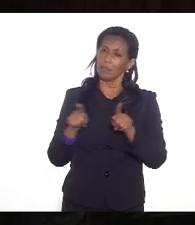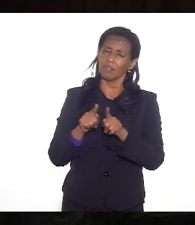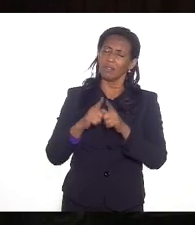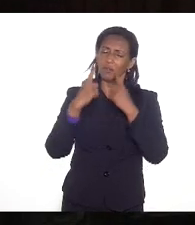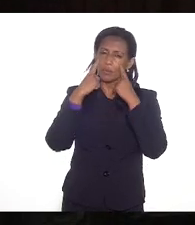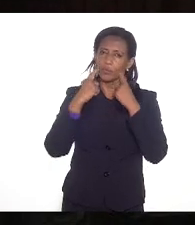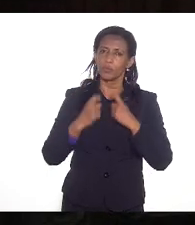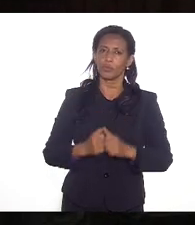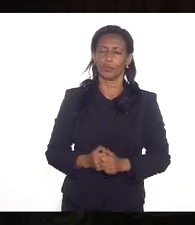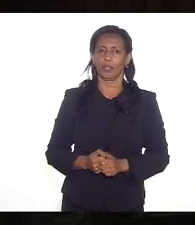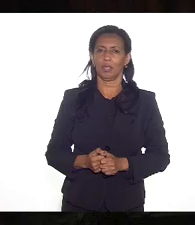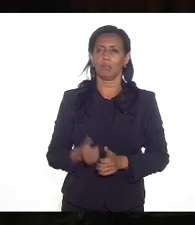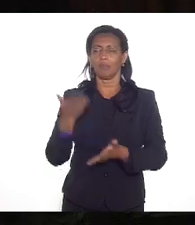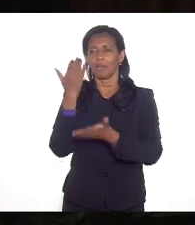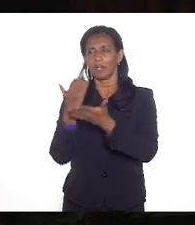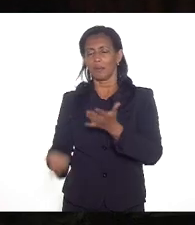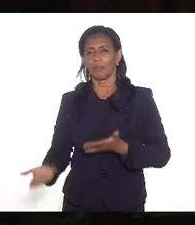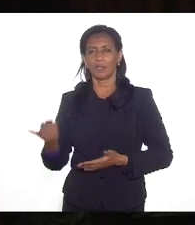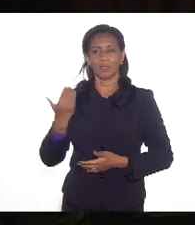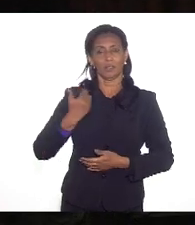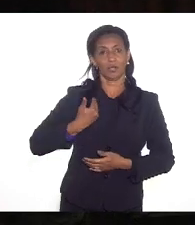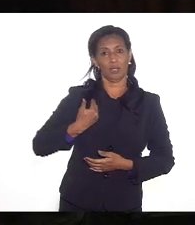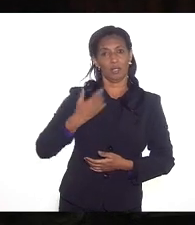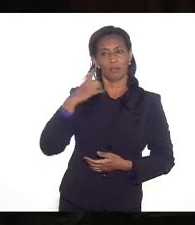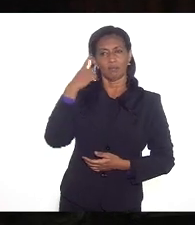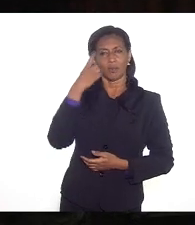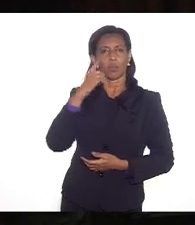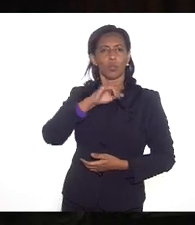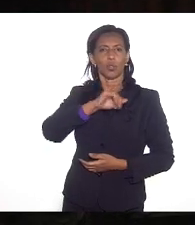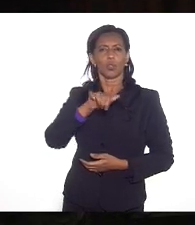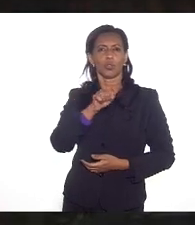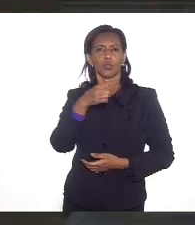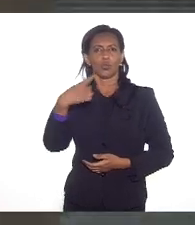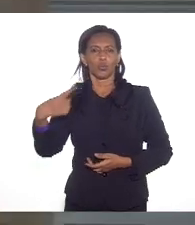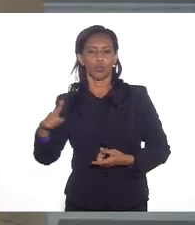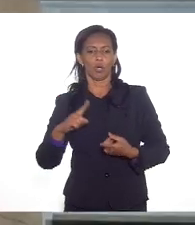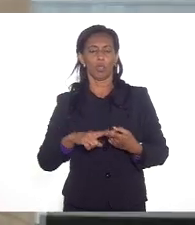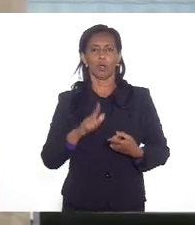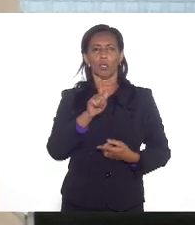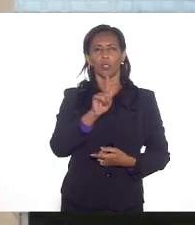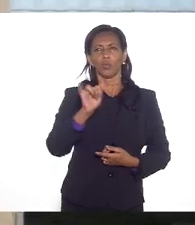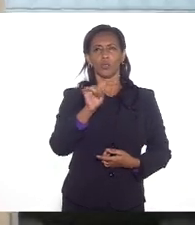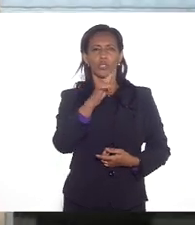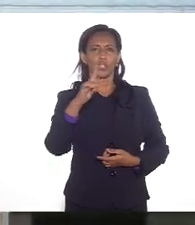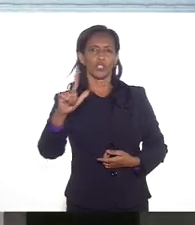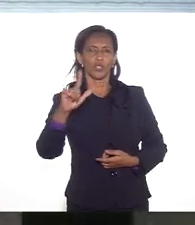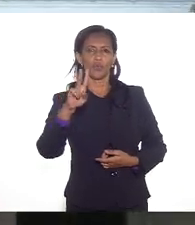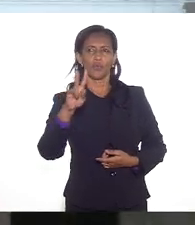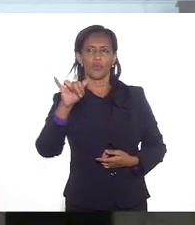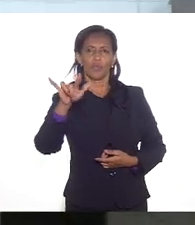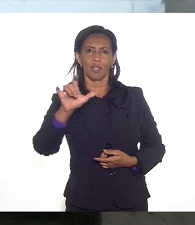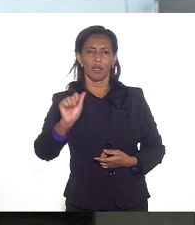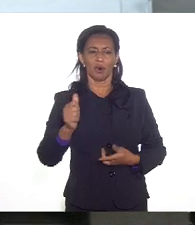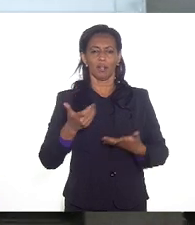chorei pela perda de amigos como Deputado João Peixoto Deputado Gil Vianna e pelo saudoso